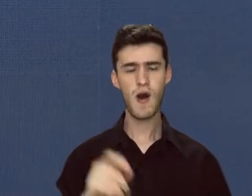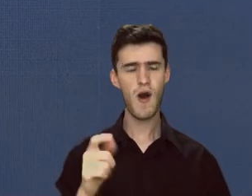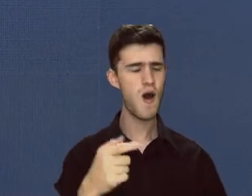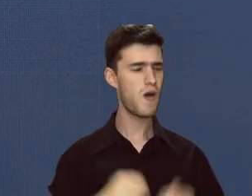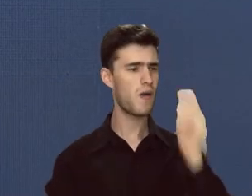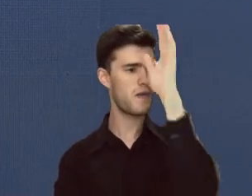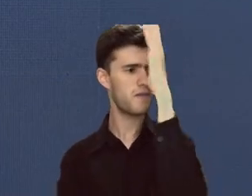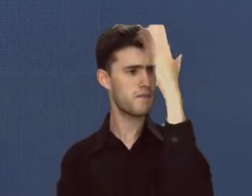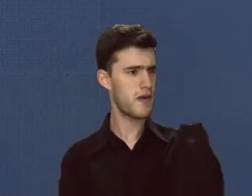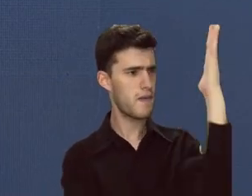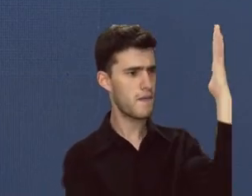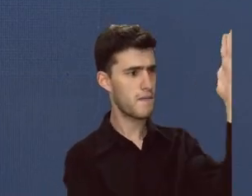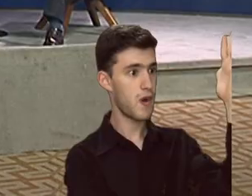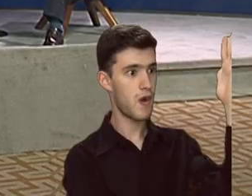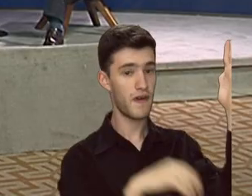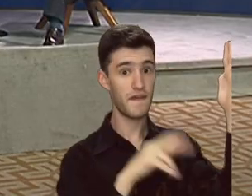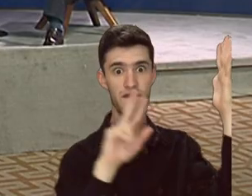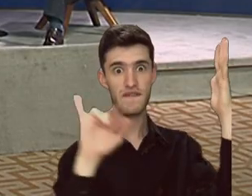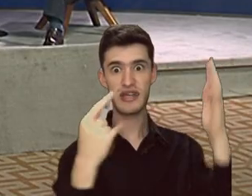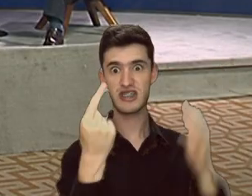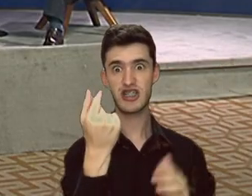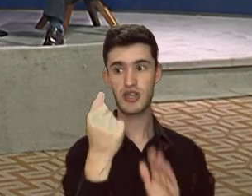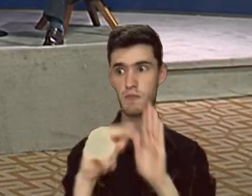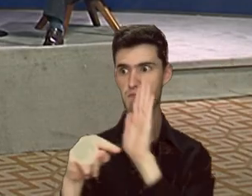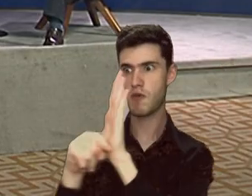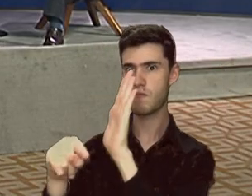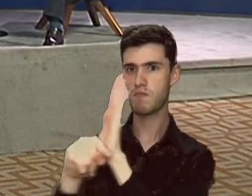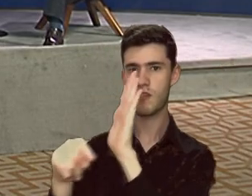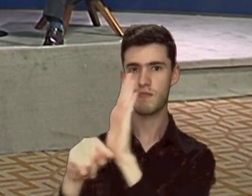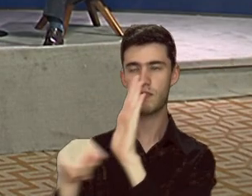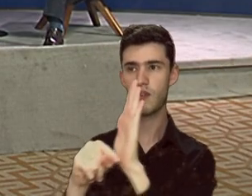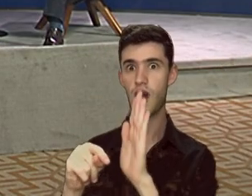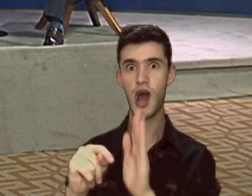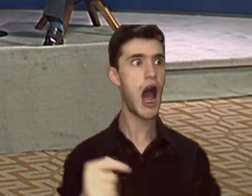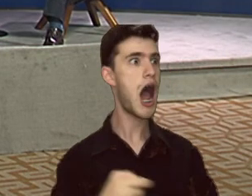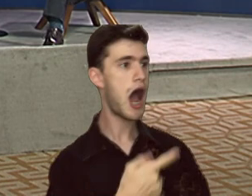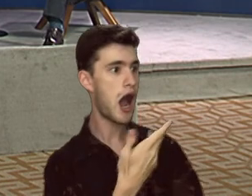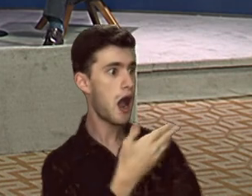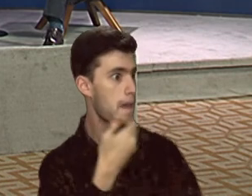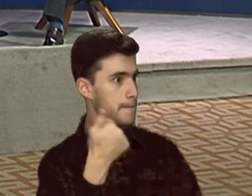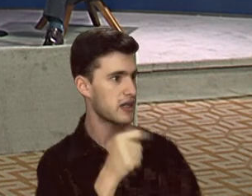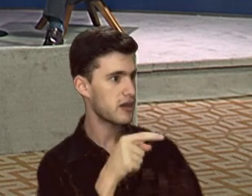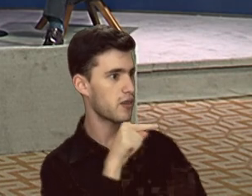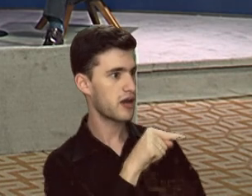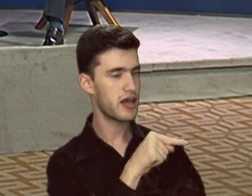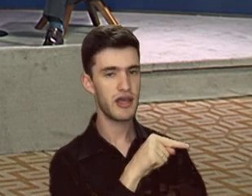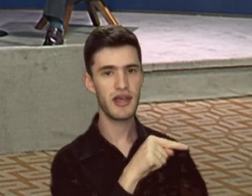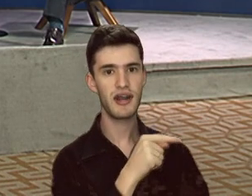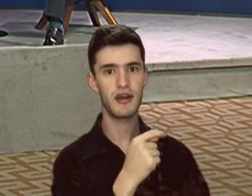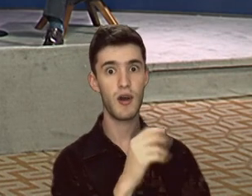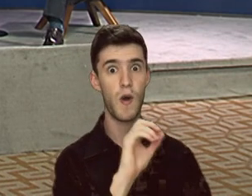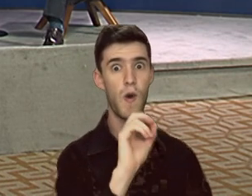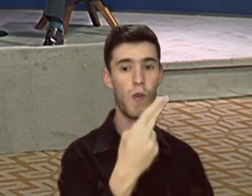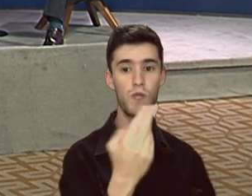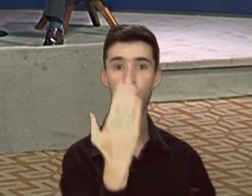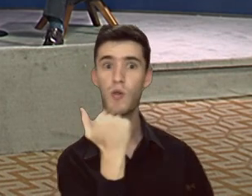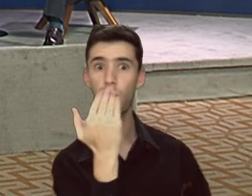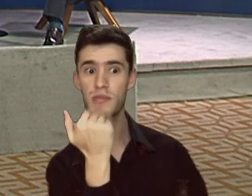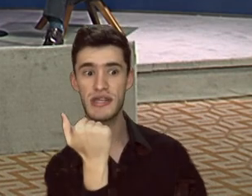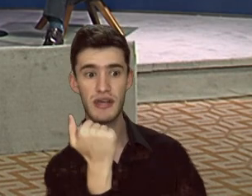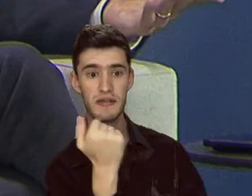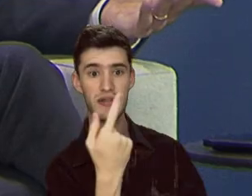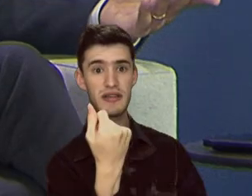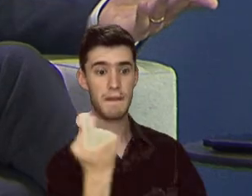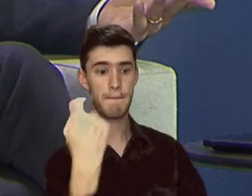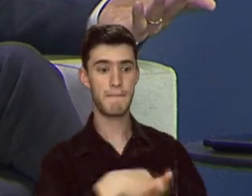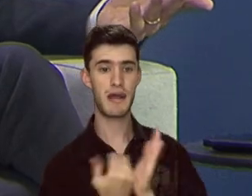comida né uma ordem disso uma ordem e pro Brasil isso é mais válido né porque a gente é um país nesse sentido de emissão de carvões também